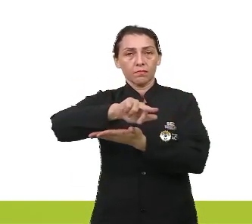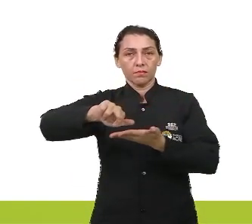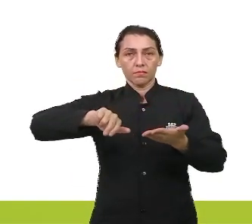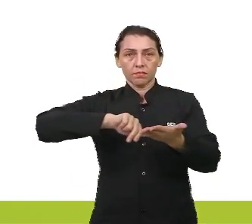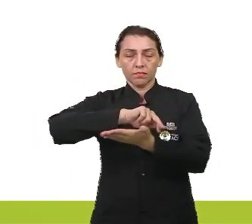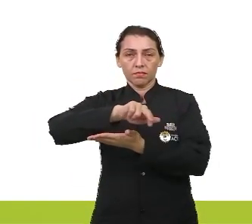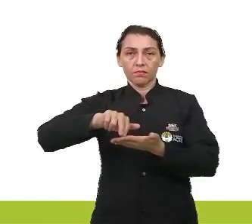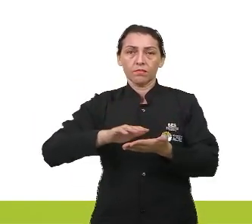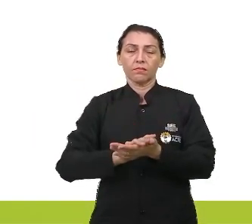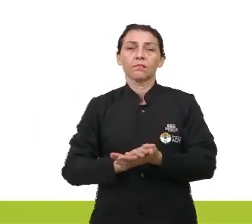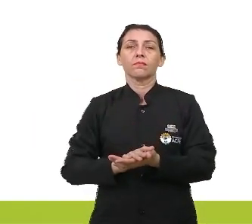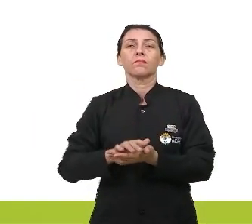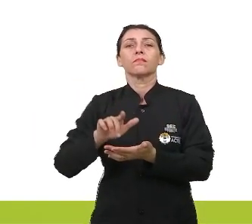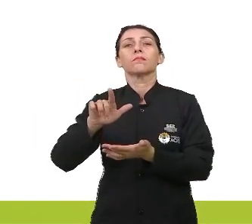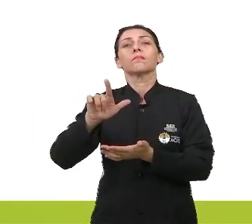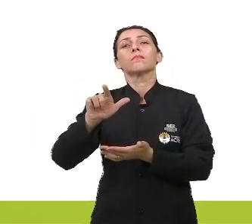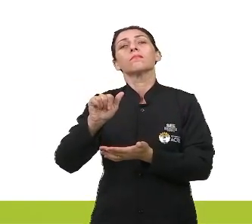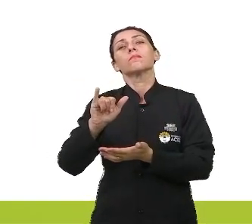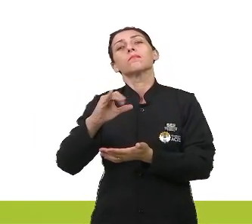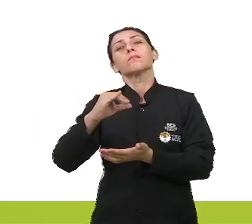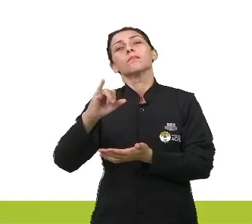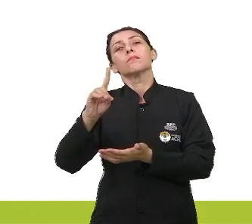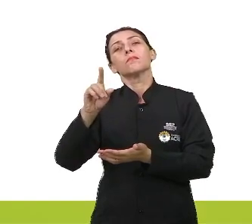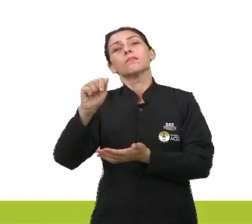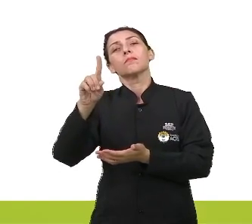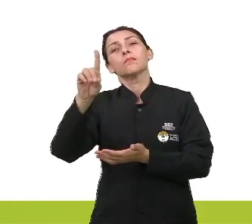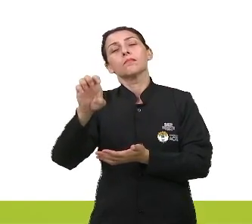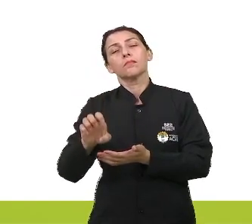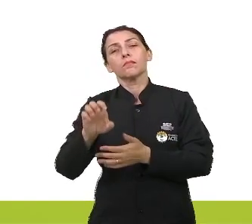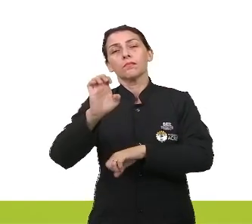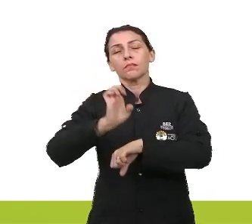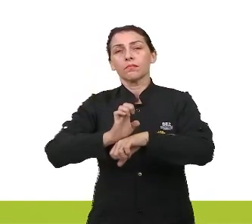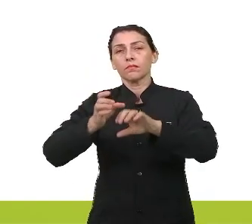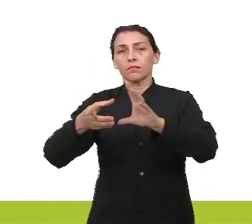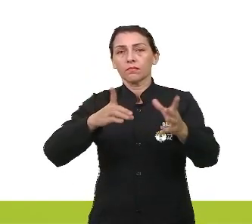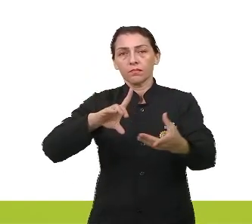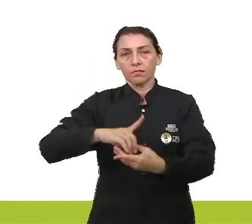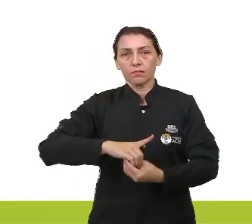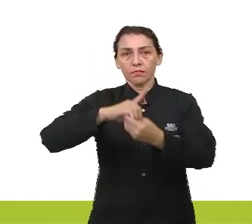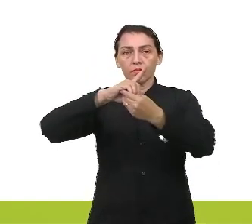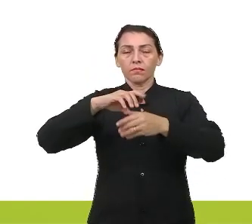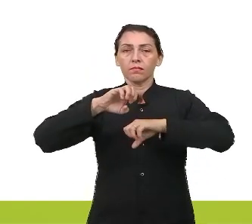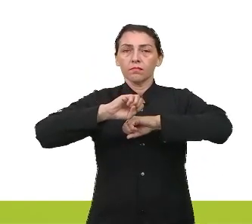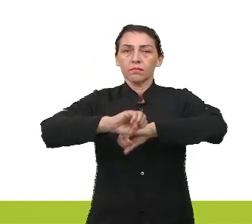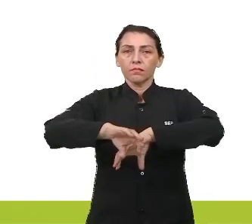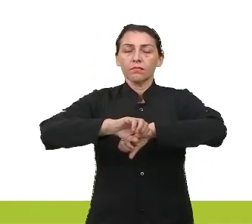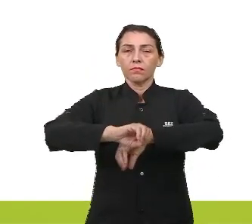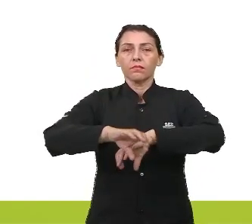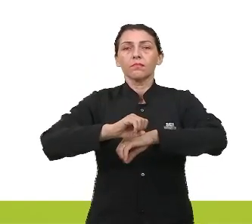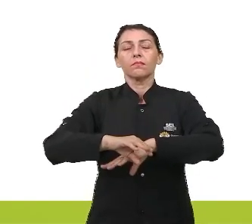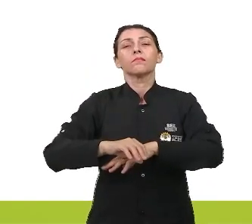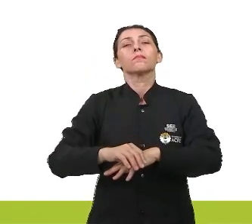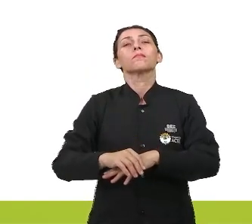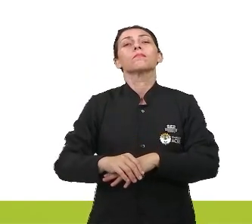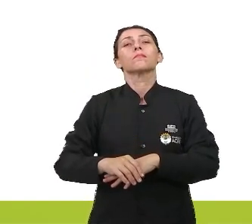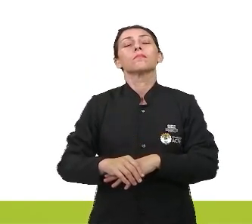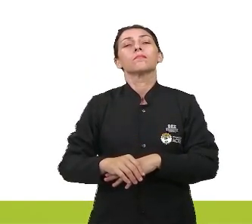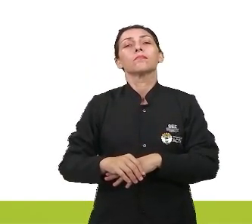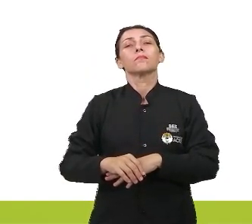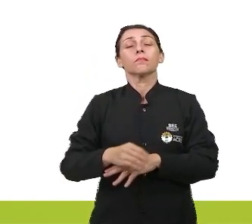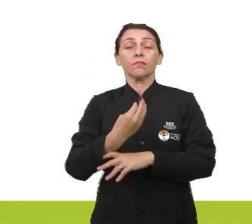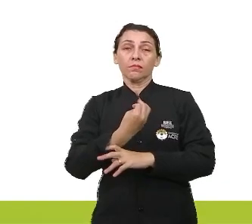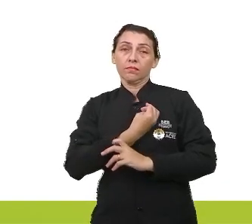diversidades, laicidade do Estado, democracia da educação,